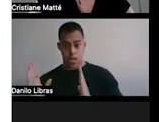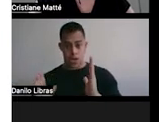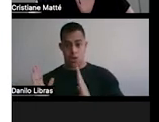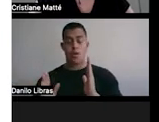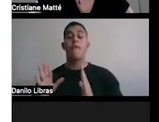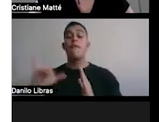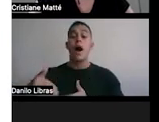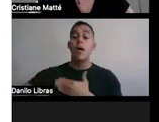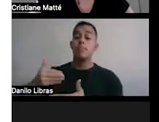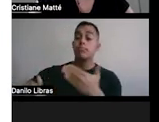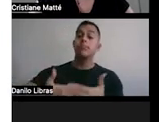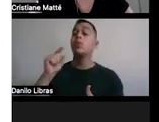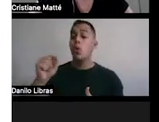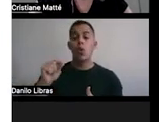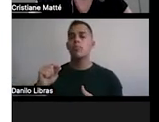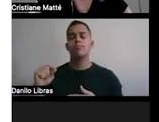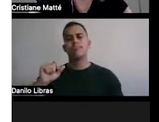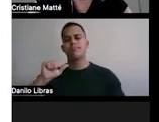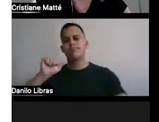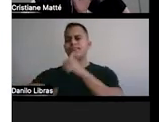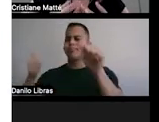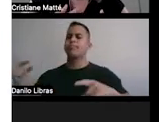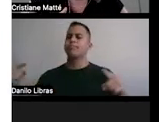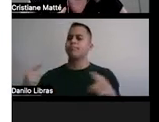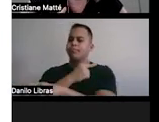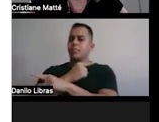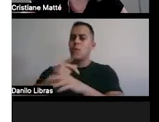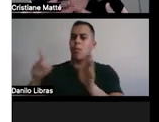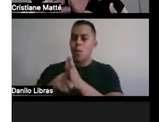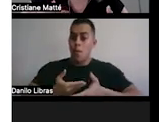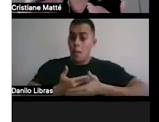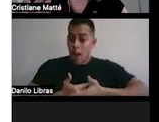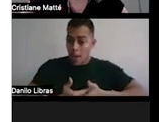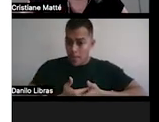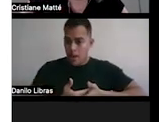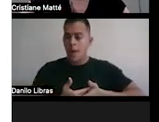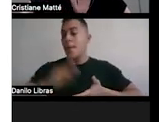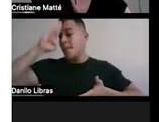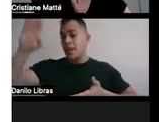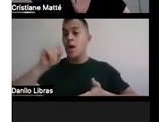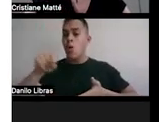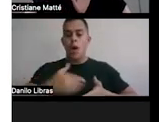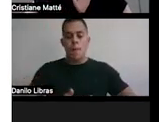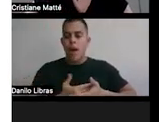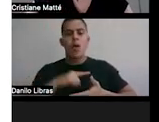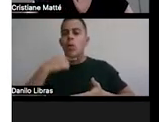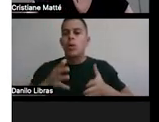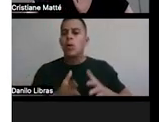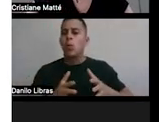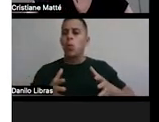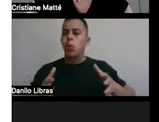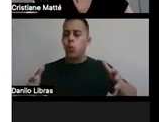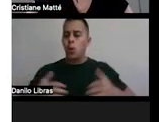a alterações no desenvolvimento dos bebês, em especial alterações de crescimento desses bebês, vão